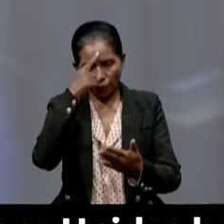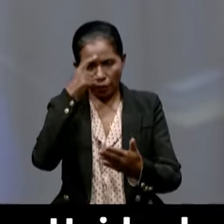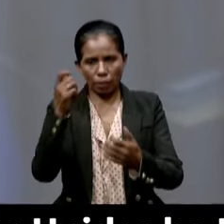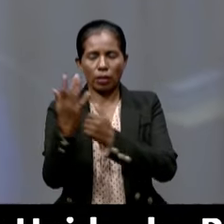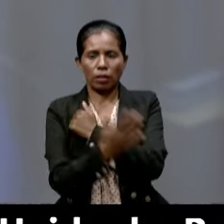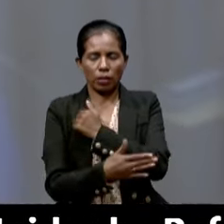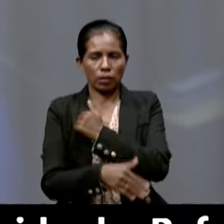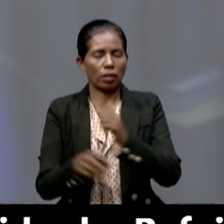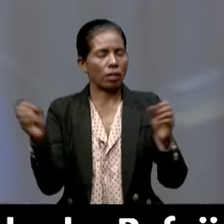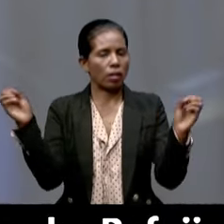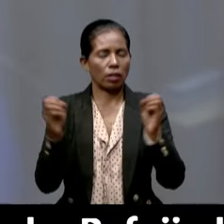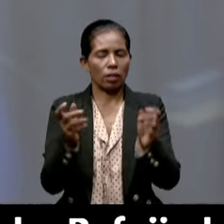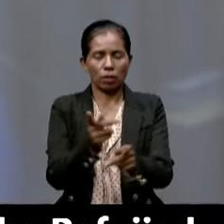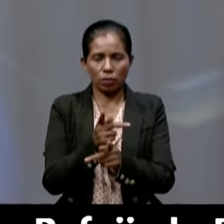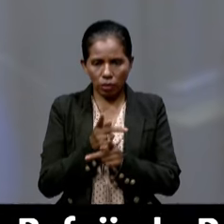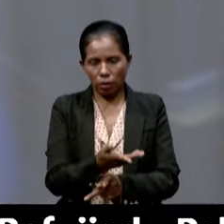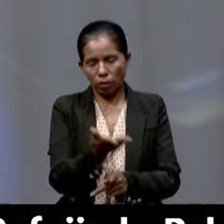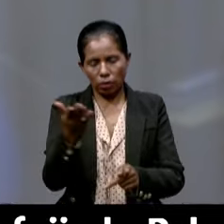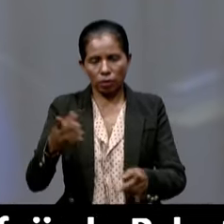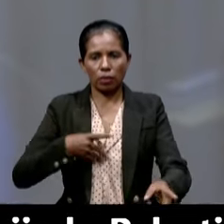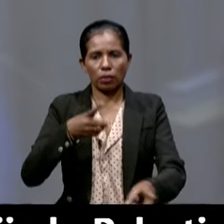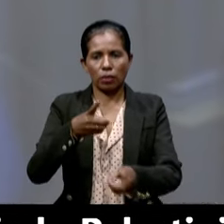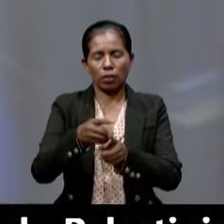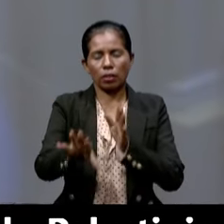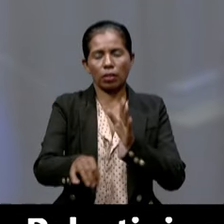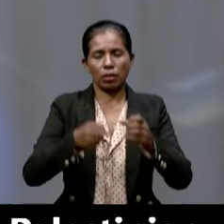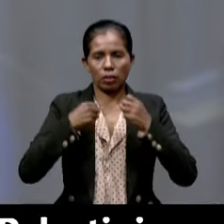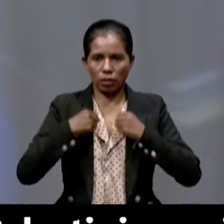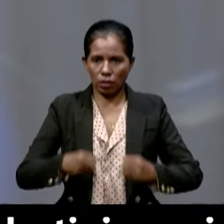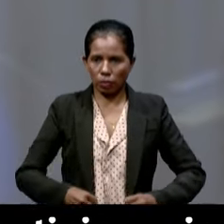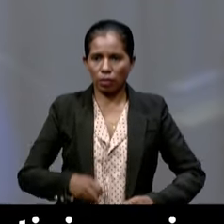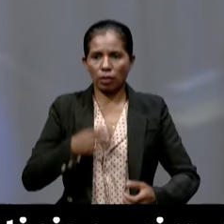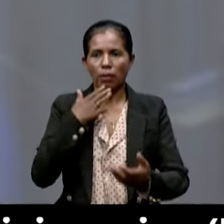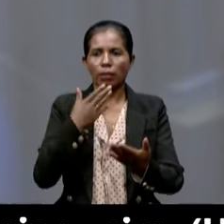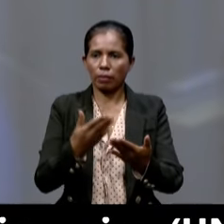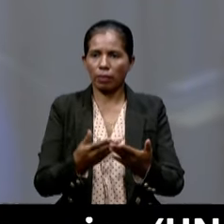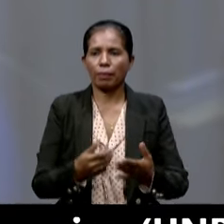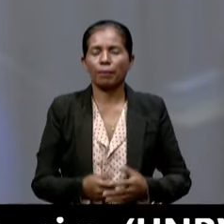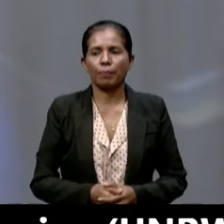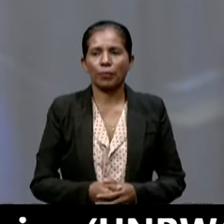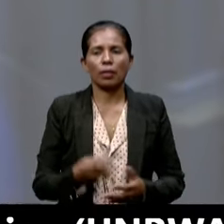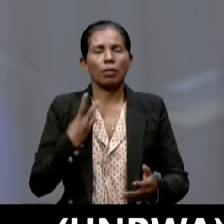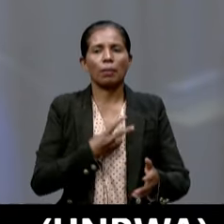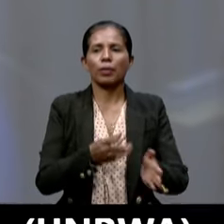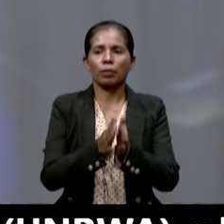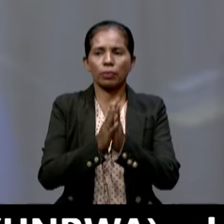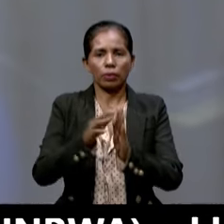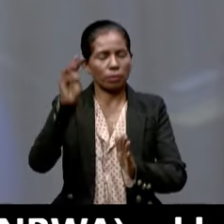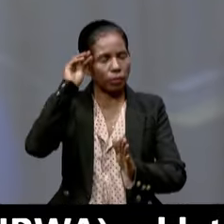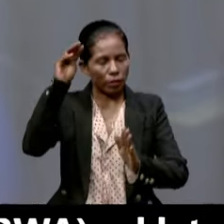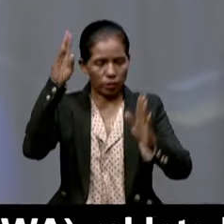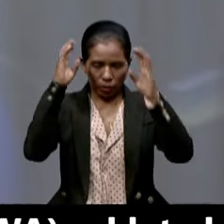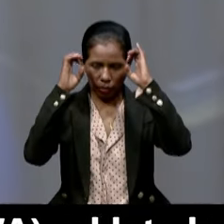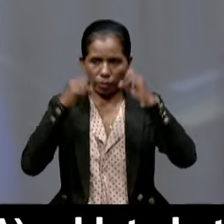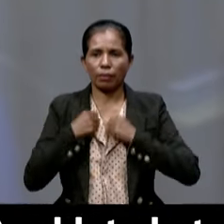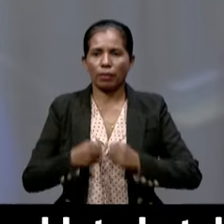dane, la consegue protege e tabot ser ne direito a tu retan saúde nebe dia. No nem amigo suba ministra educação nebe